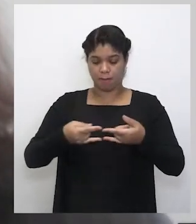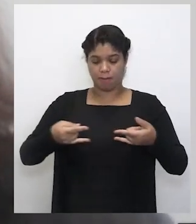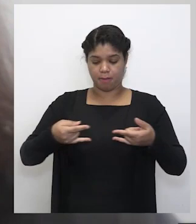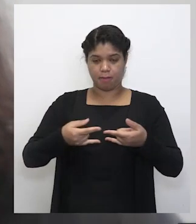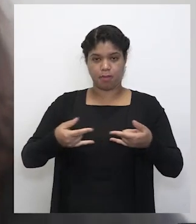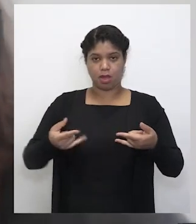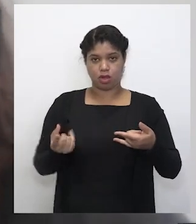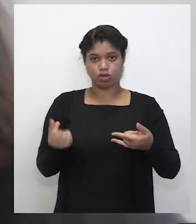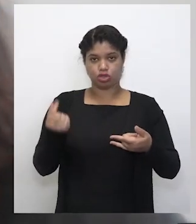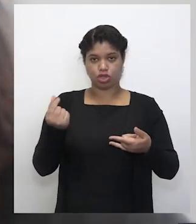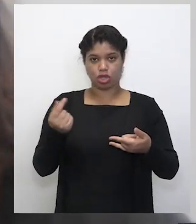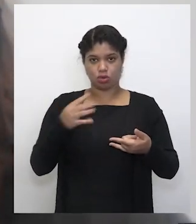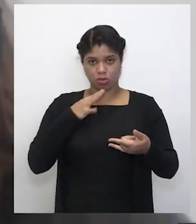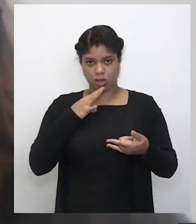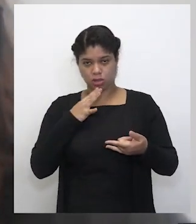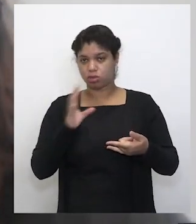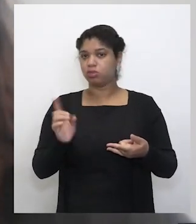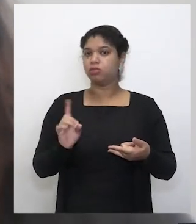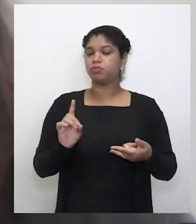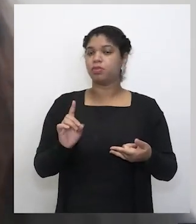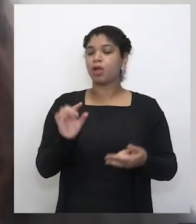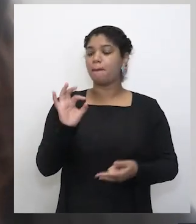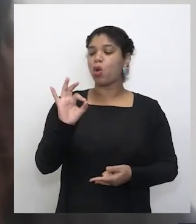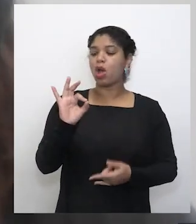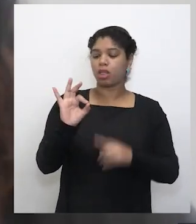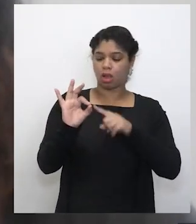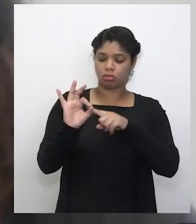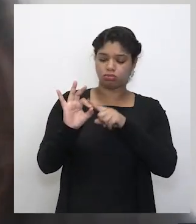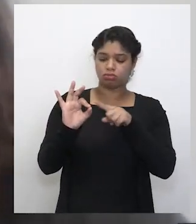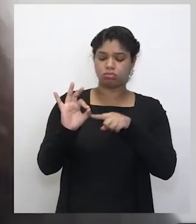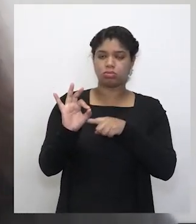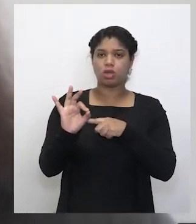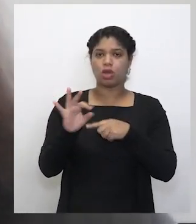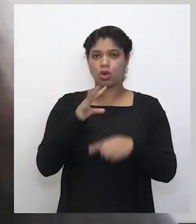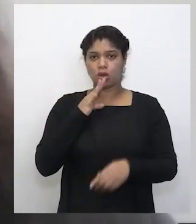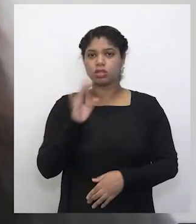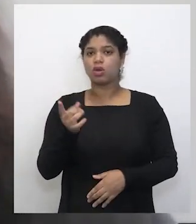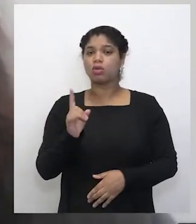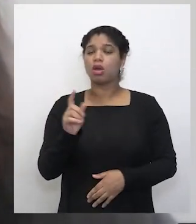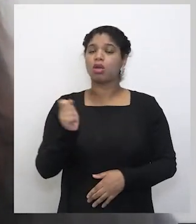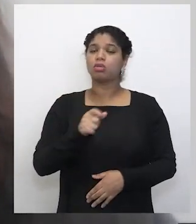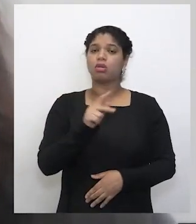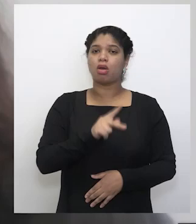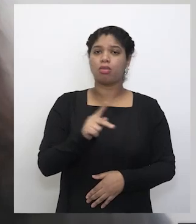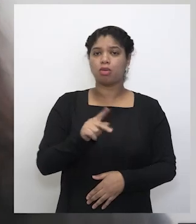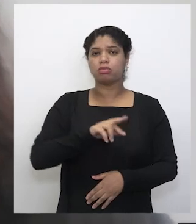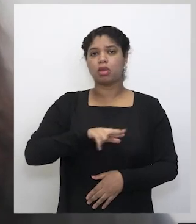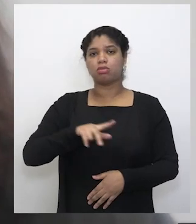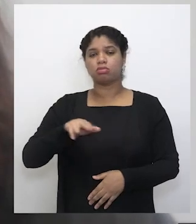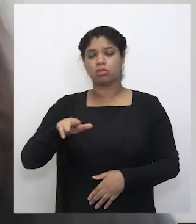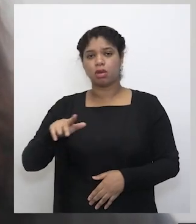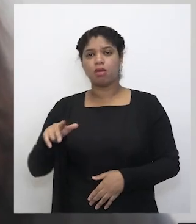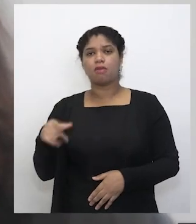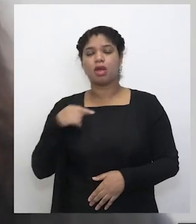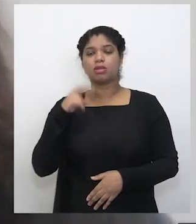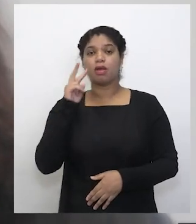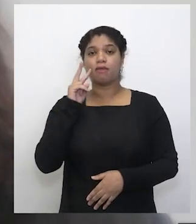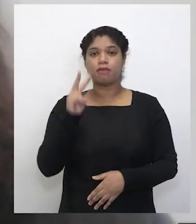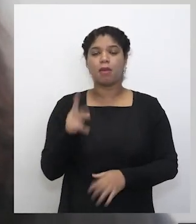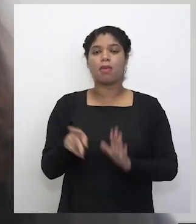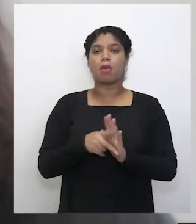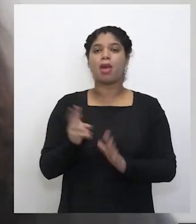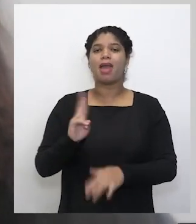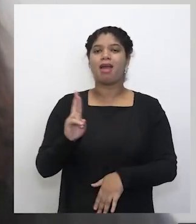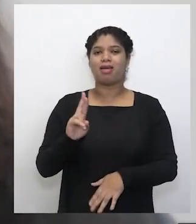moedas. Então, o professor pode trazer bastante contribuições quando ele trabalha com o sistema